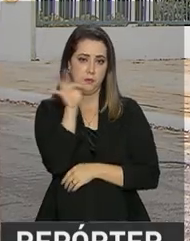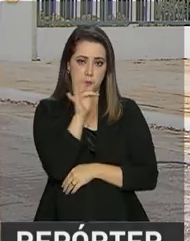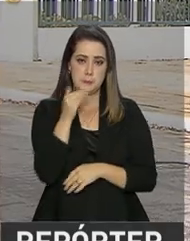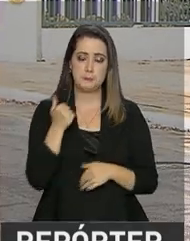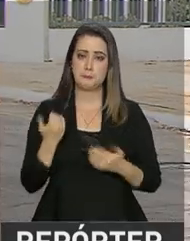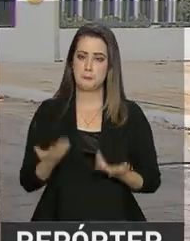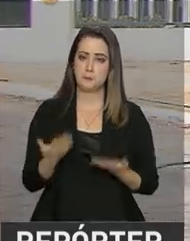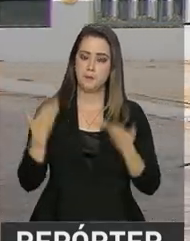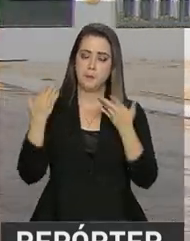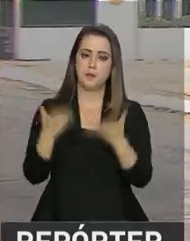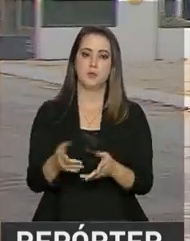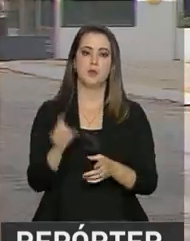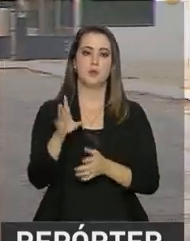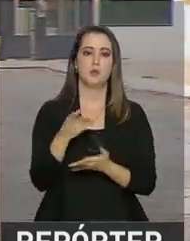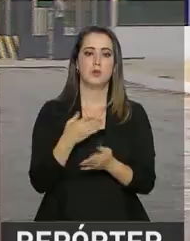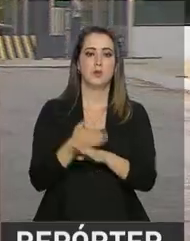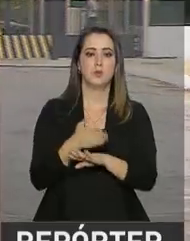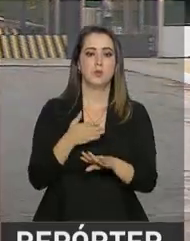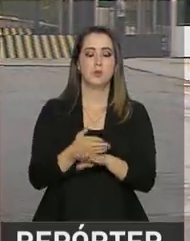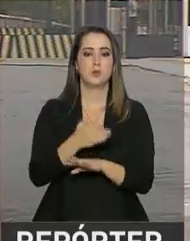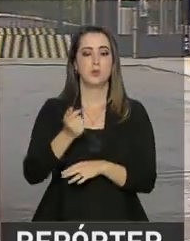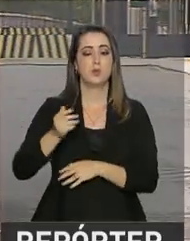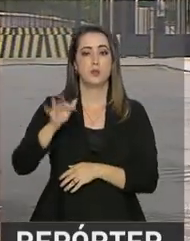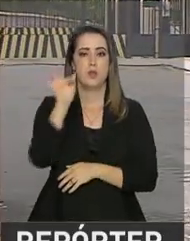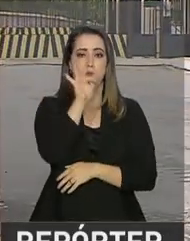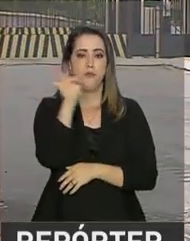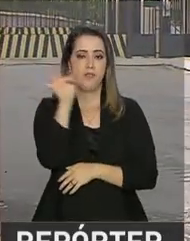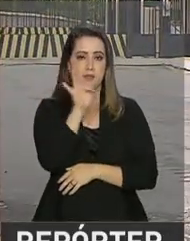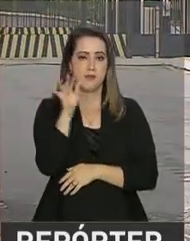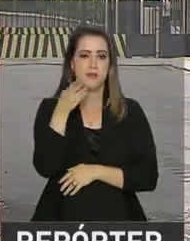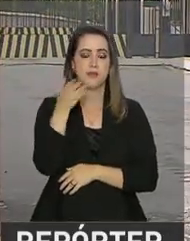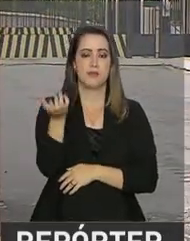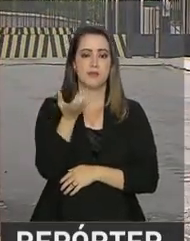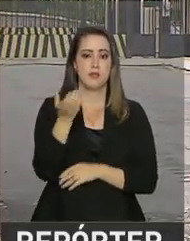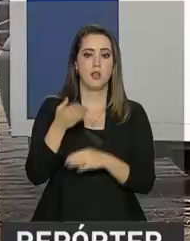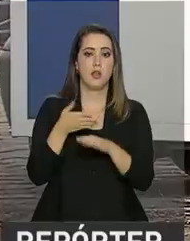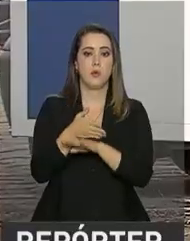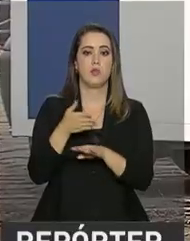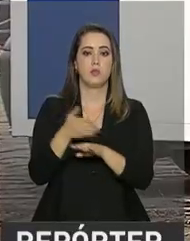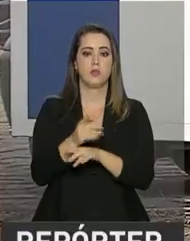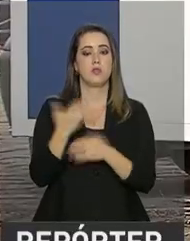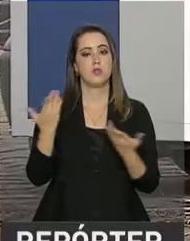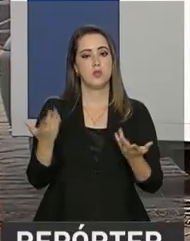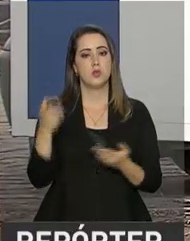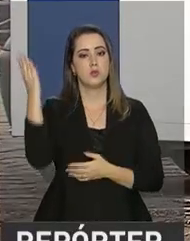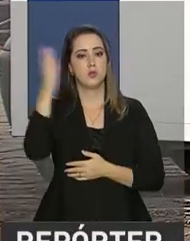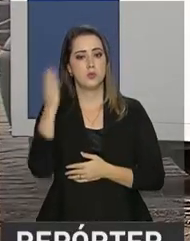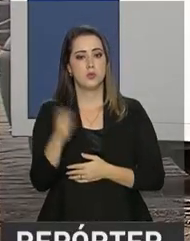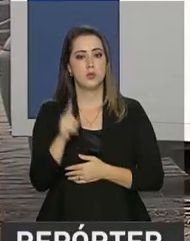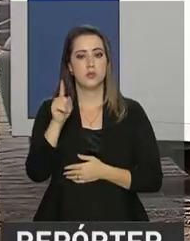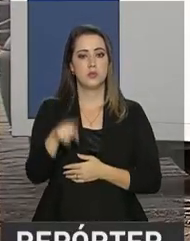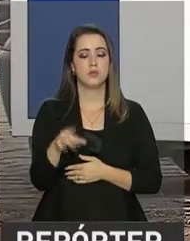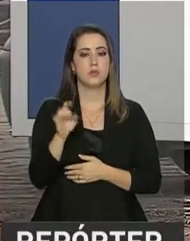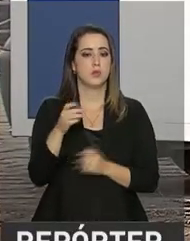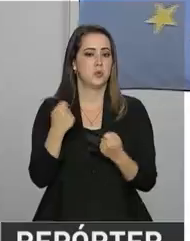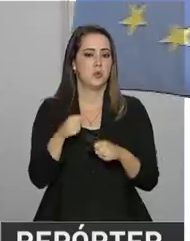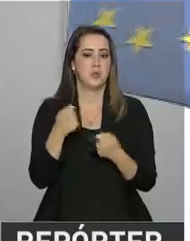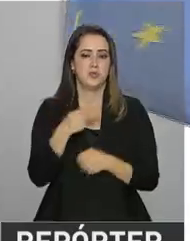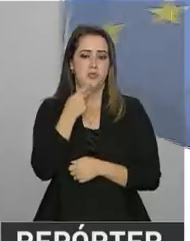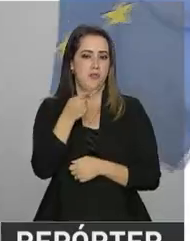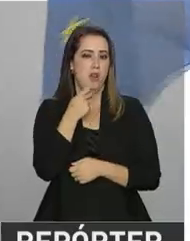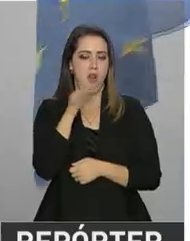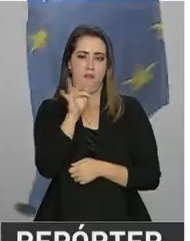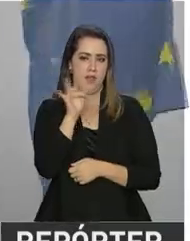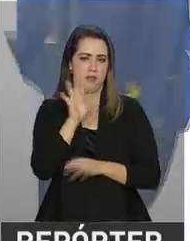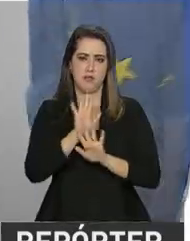conseguir participar basta procurar o consulado ou embaixada do país que deseja conhecer no caso dos brasileiros não é preciso falar francês